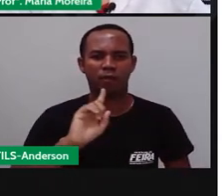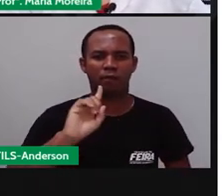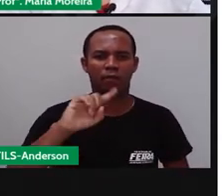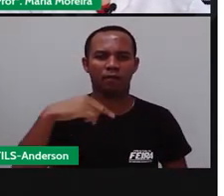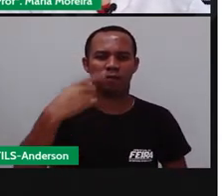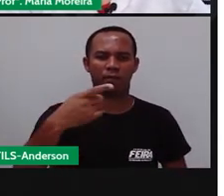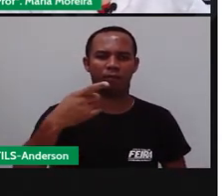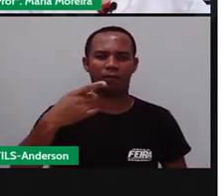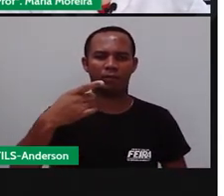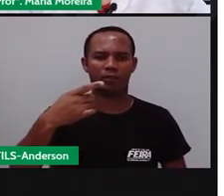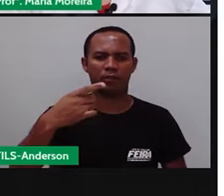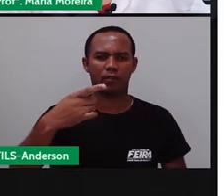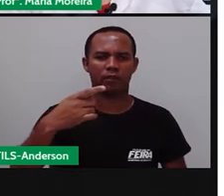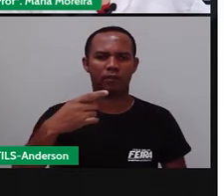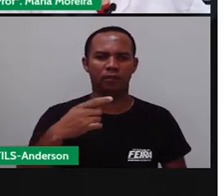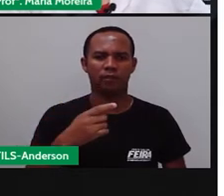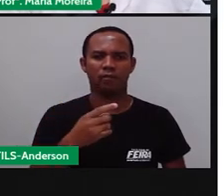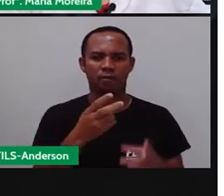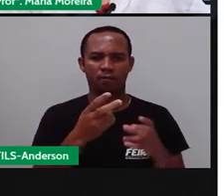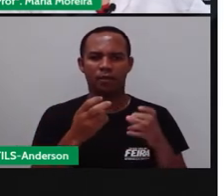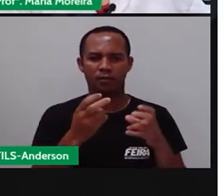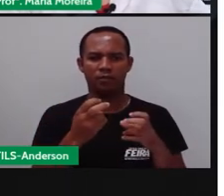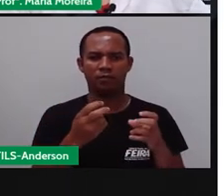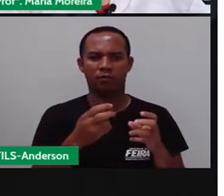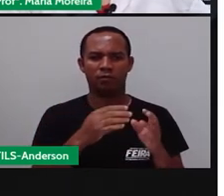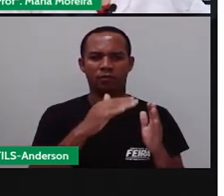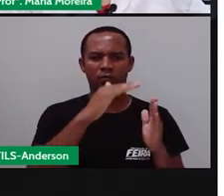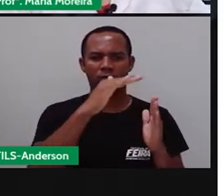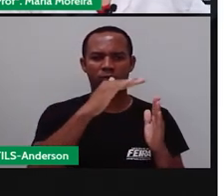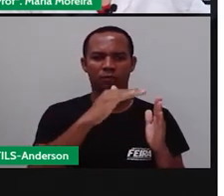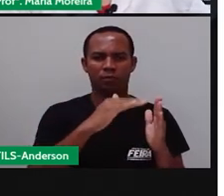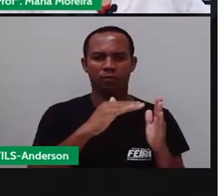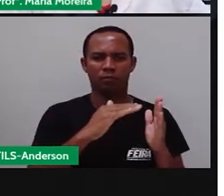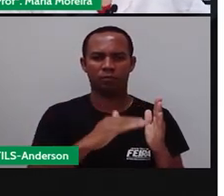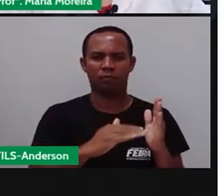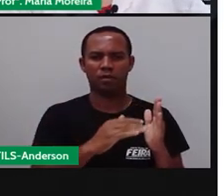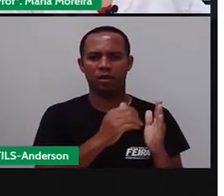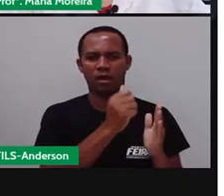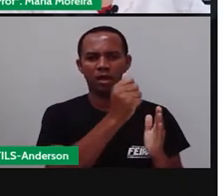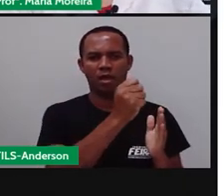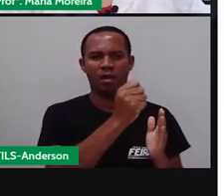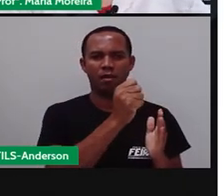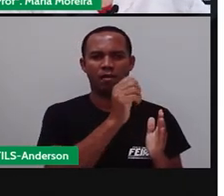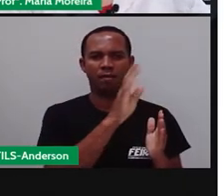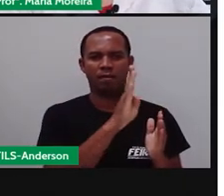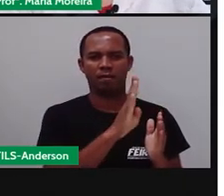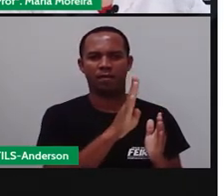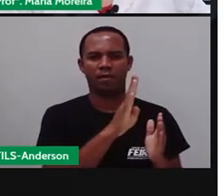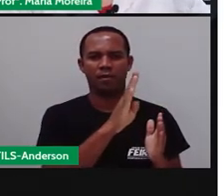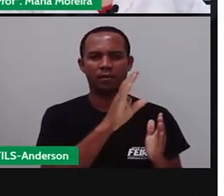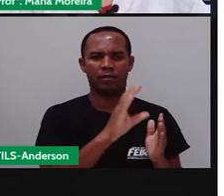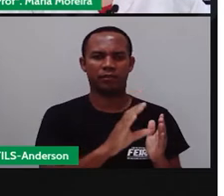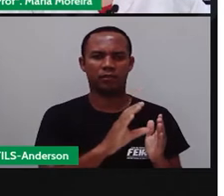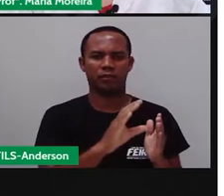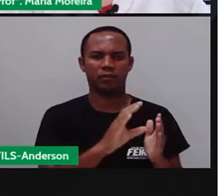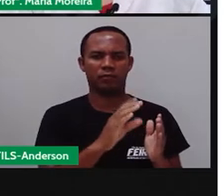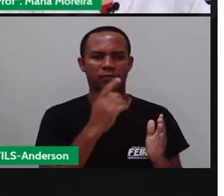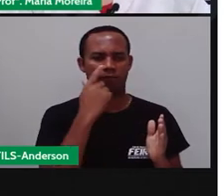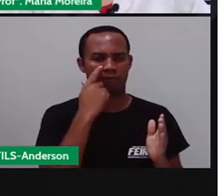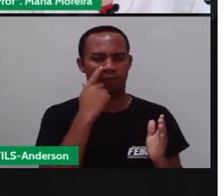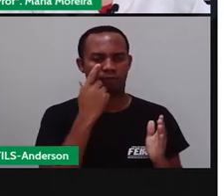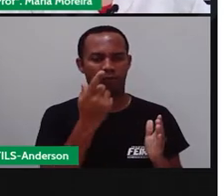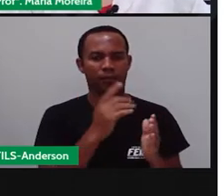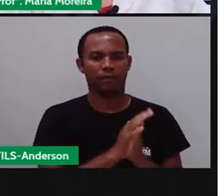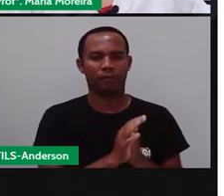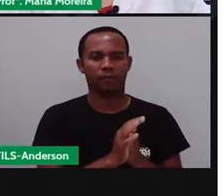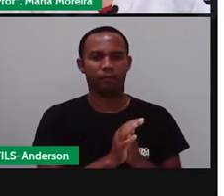com a letra A. Percebam que essas três listas aqui, elas estão em ordem alfabética, não é isso? A e A.